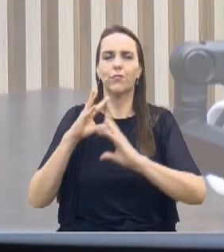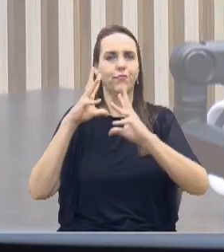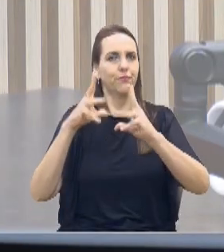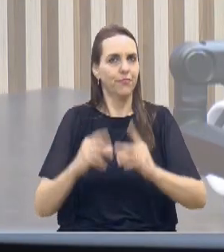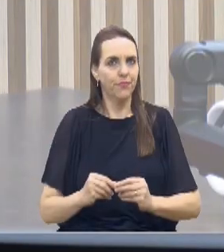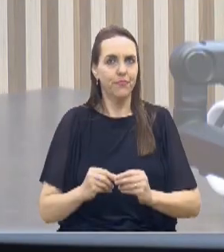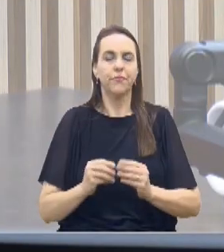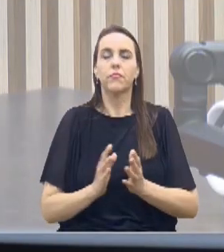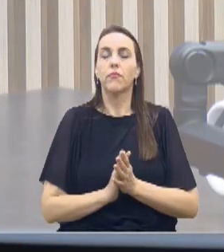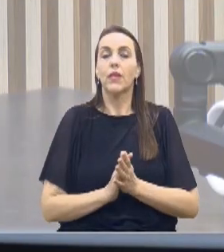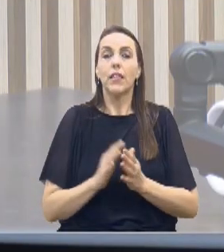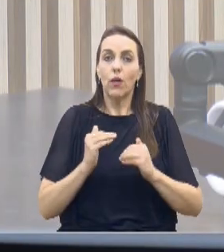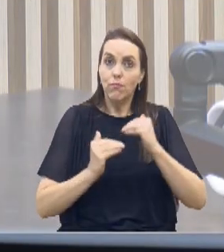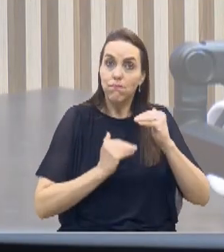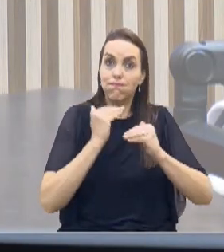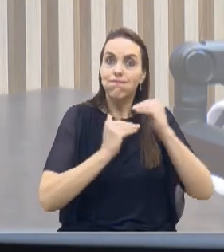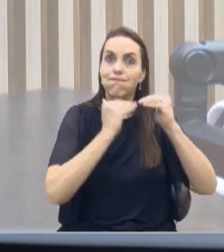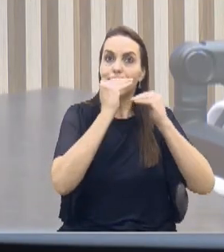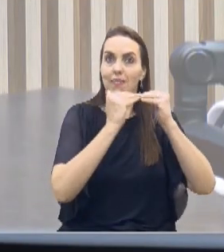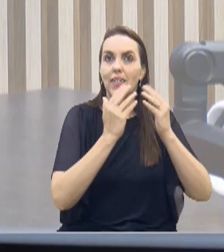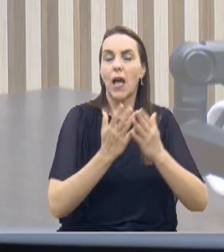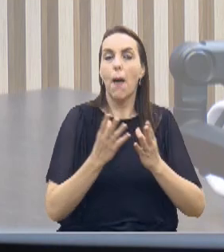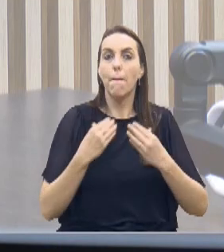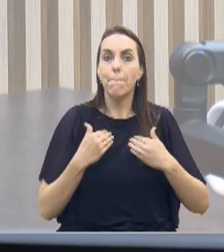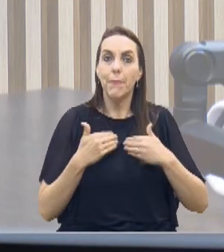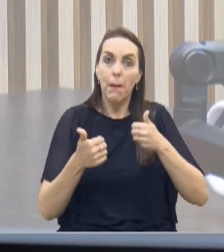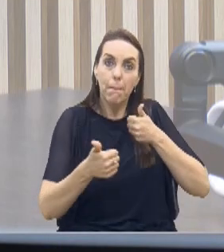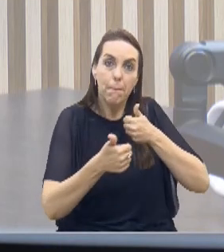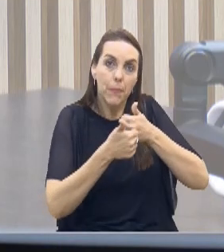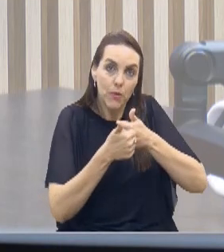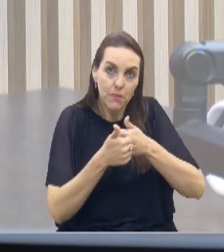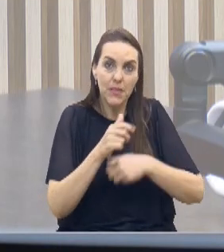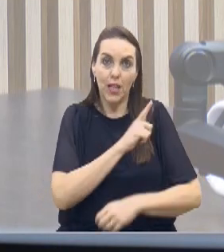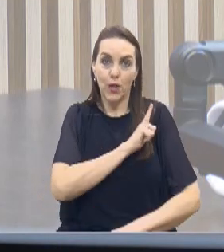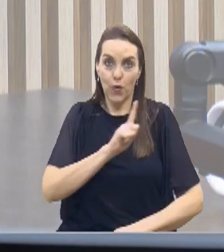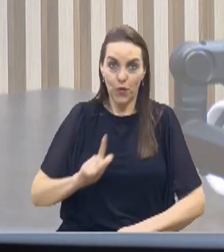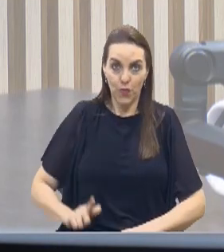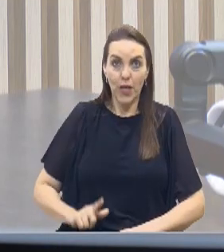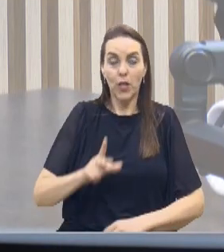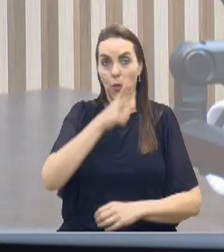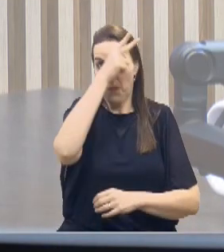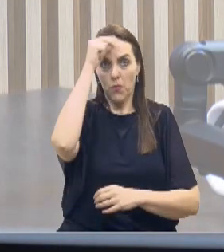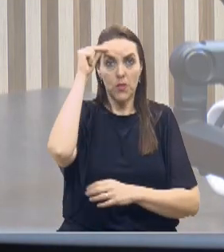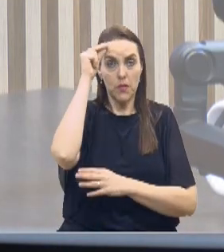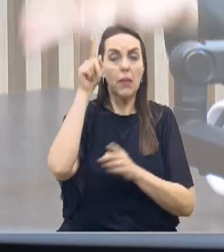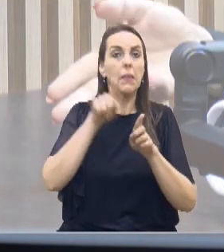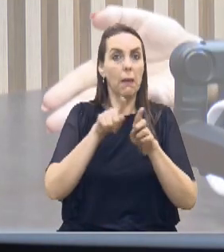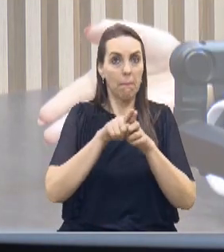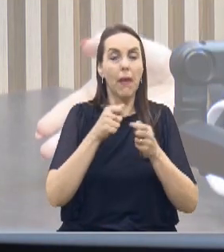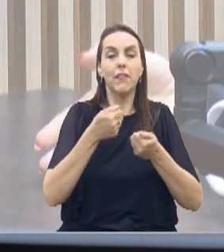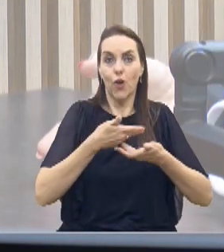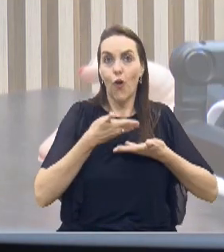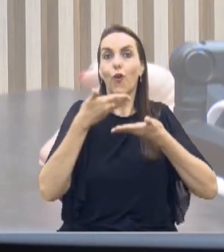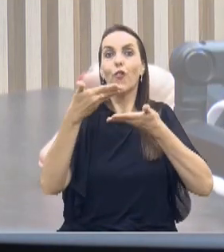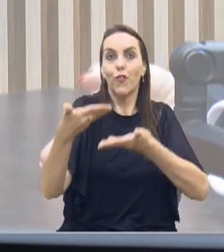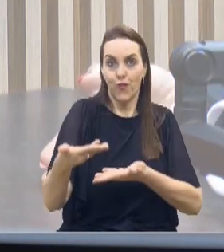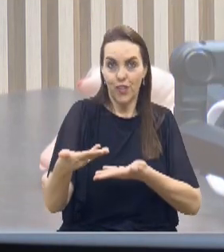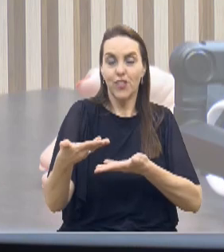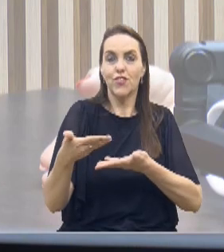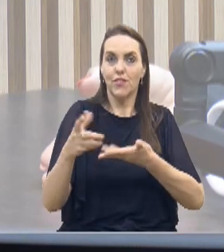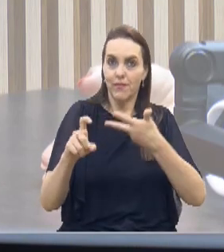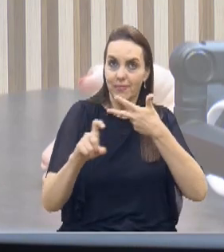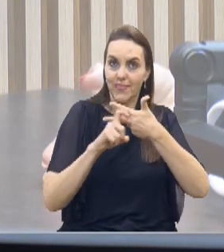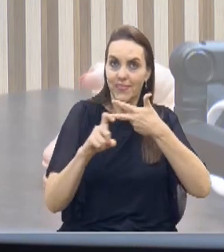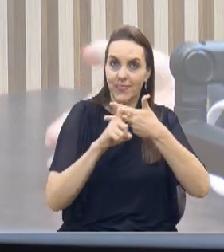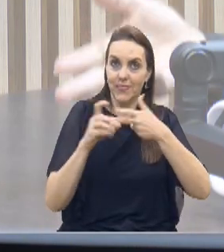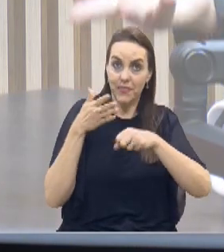muito nesse sentido. E a minha proximidade com o governo municipal me levou, inclusive, né, a receber um convite para integrar o executivo